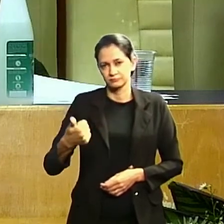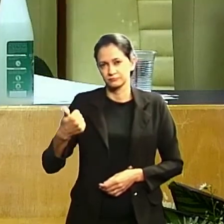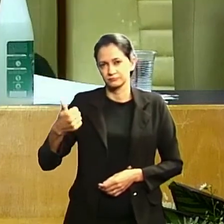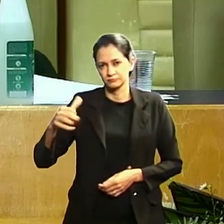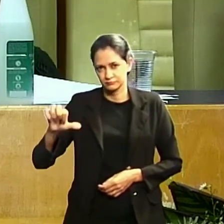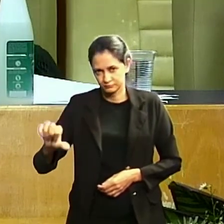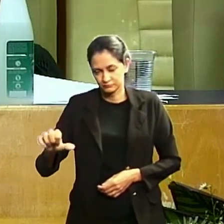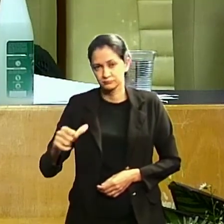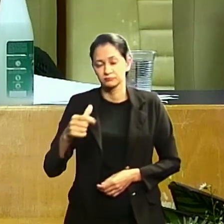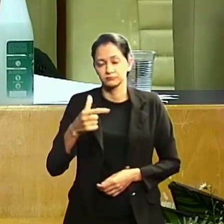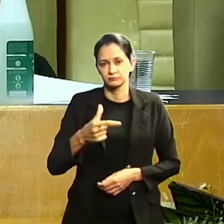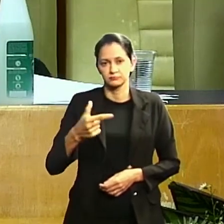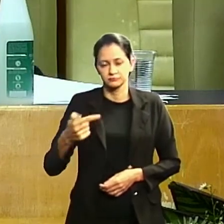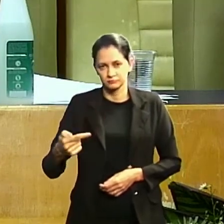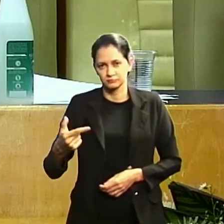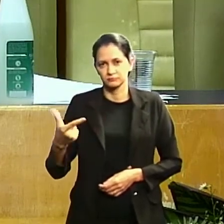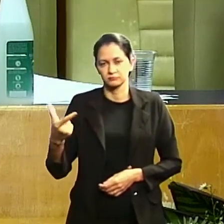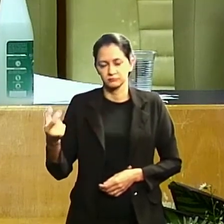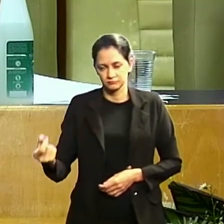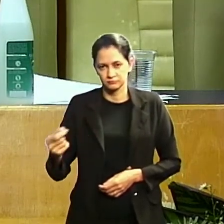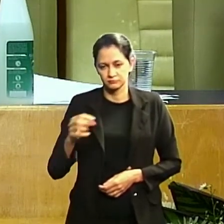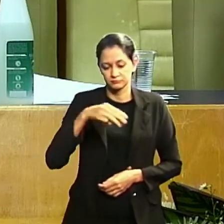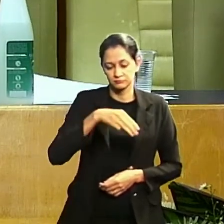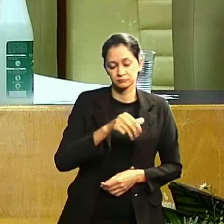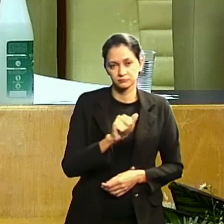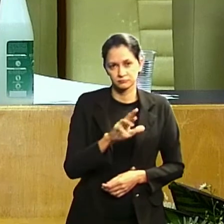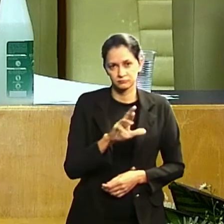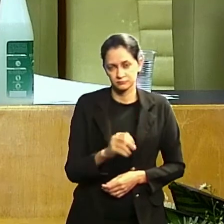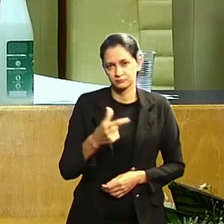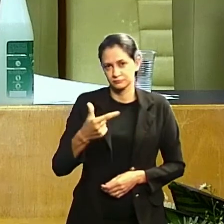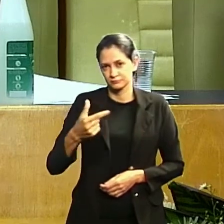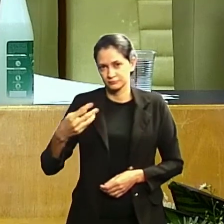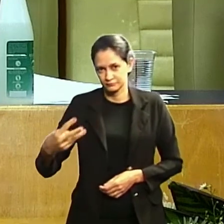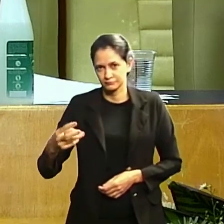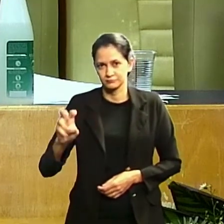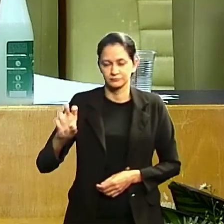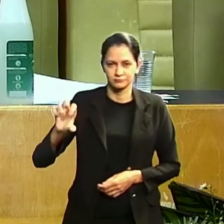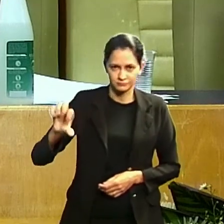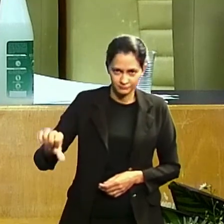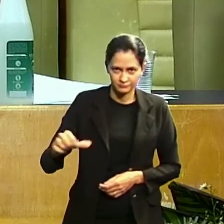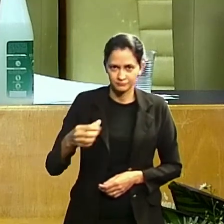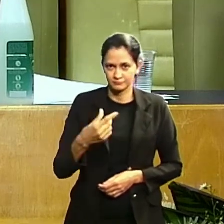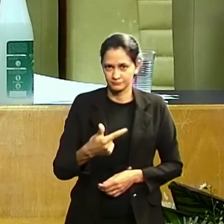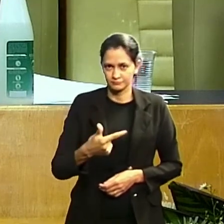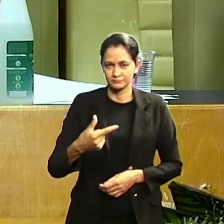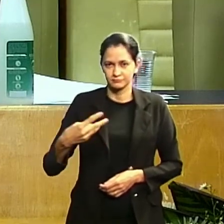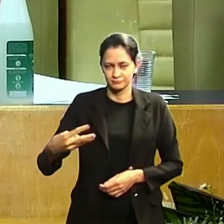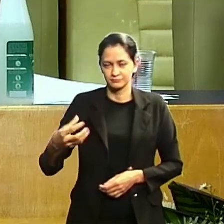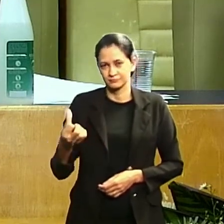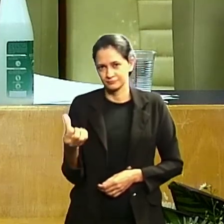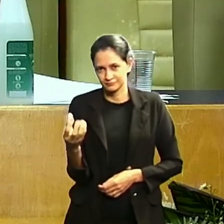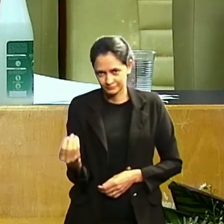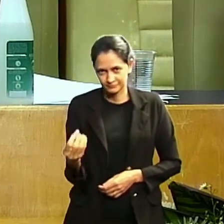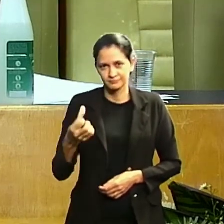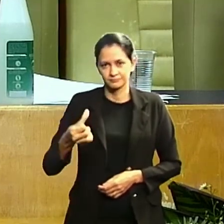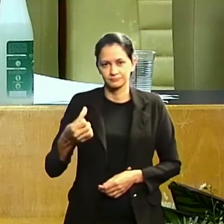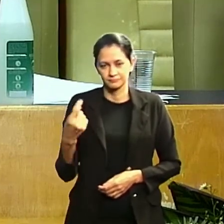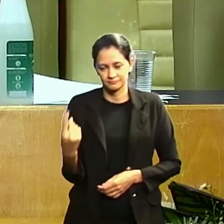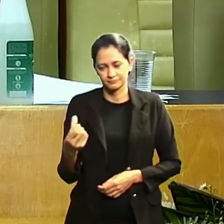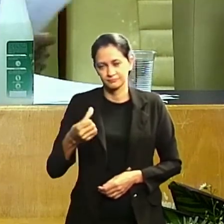2719, 2720. Mauro Rubem, 2359. Mauro Rubem, 2360, 61,